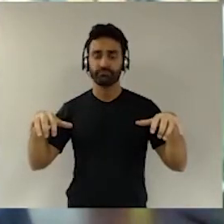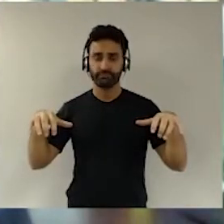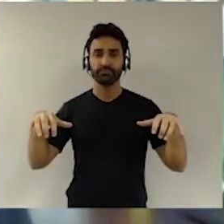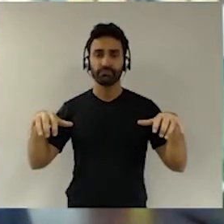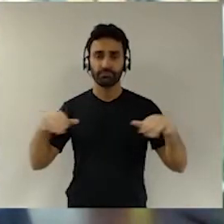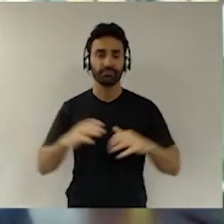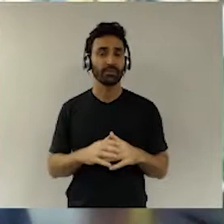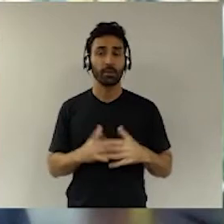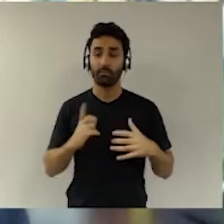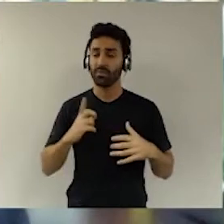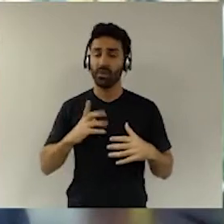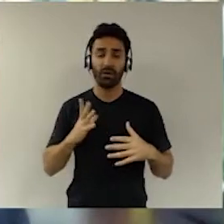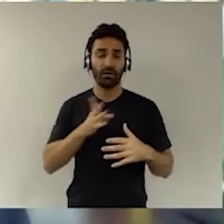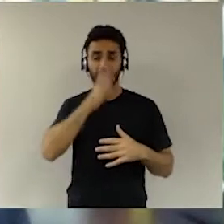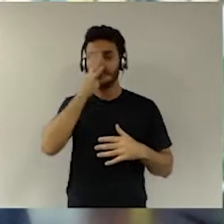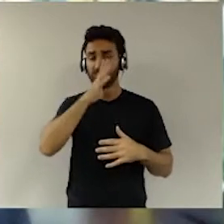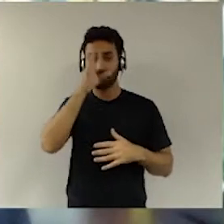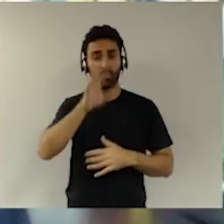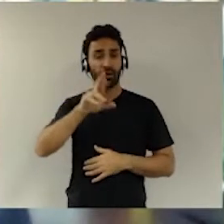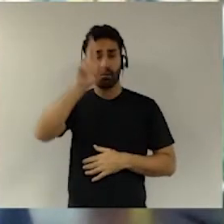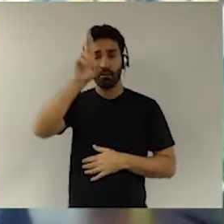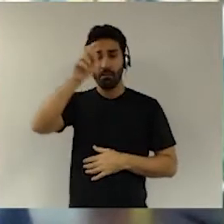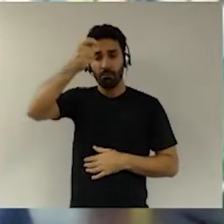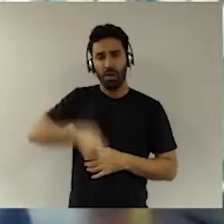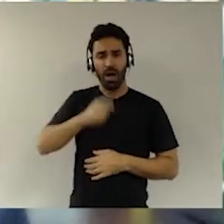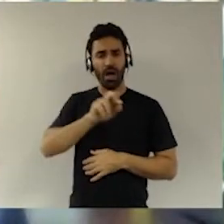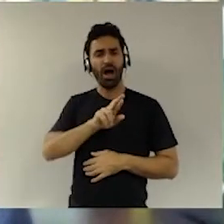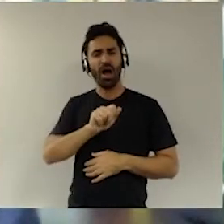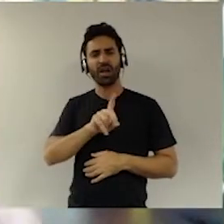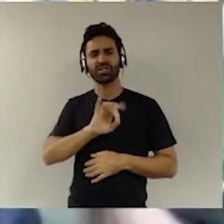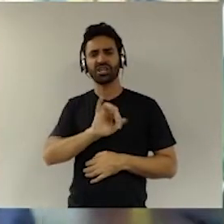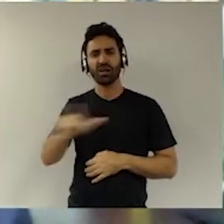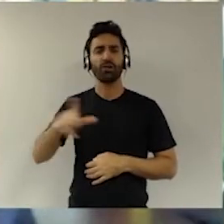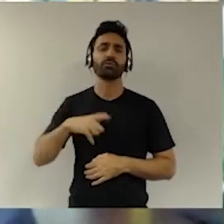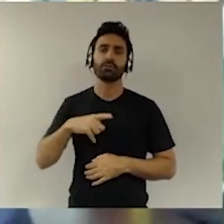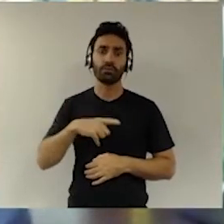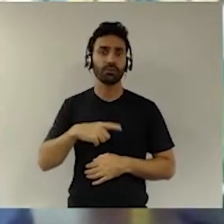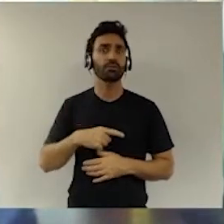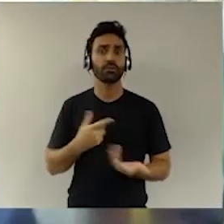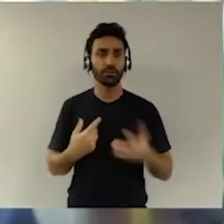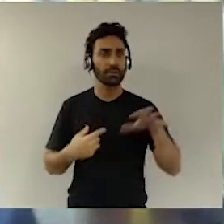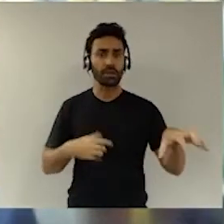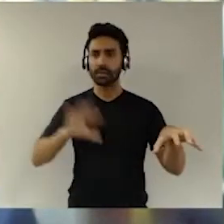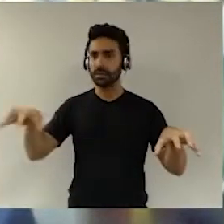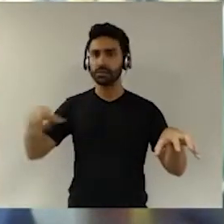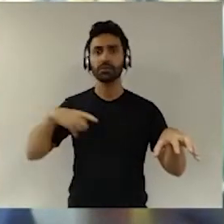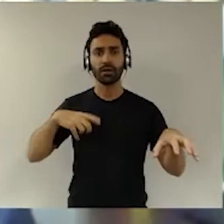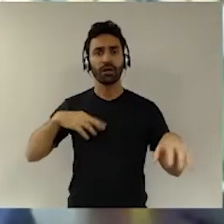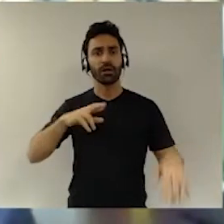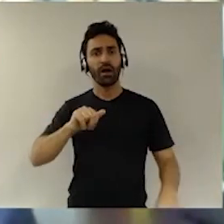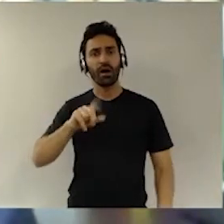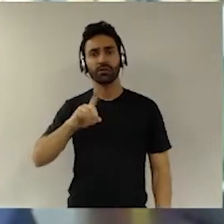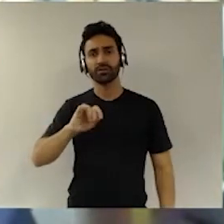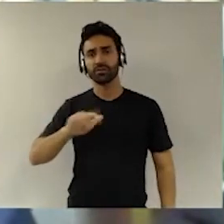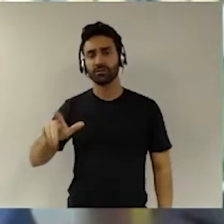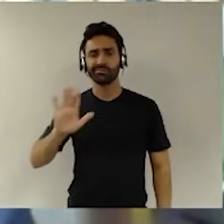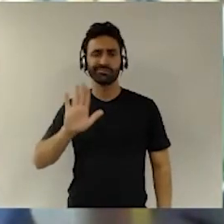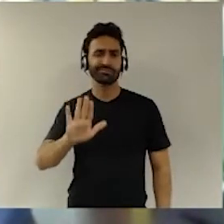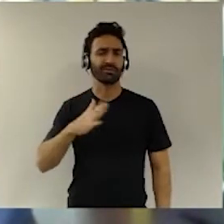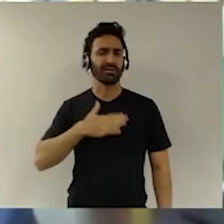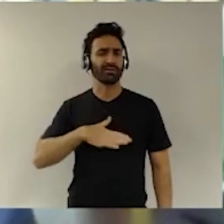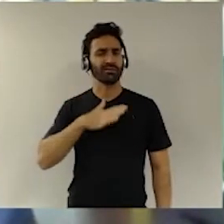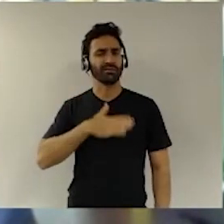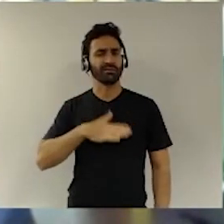onde o radicalismo ele tem voz, ele está tendo voz, e é